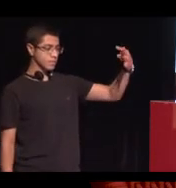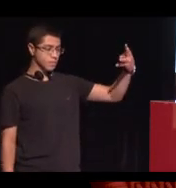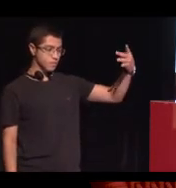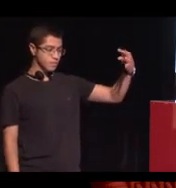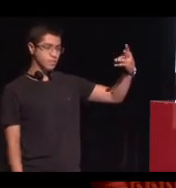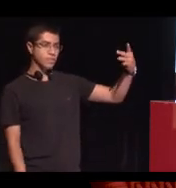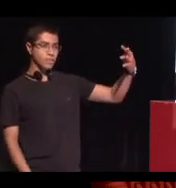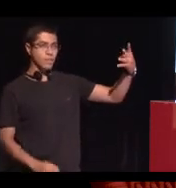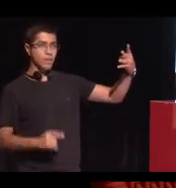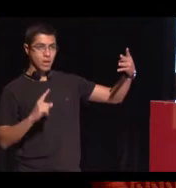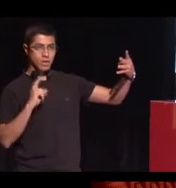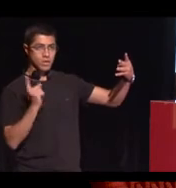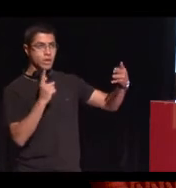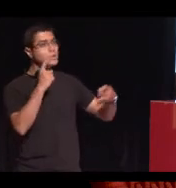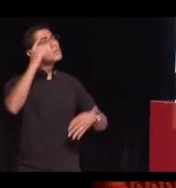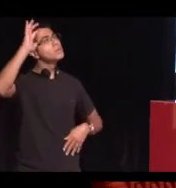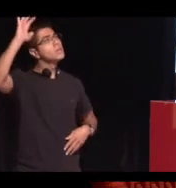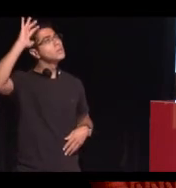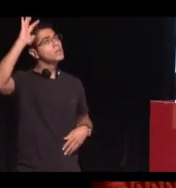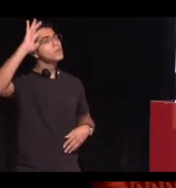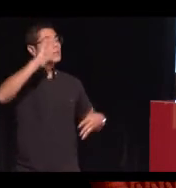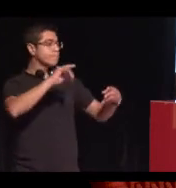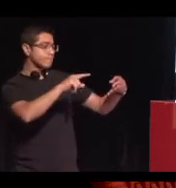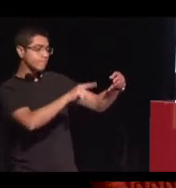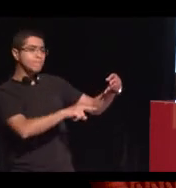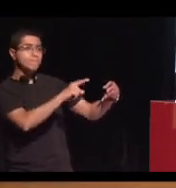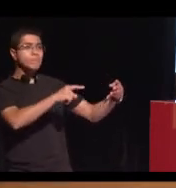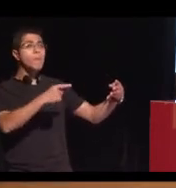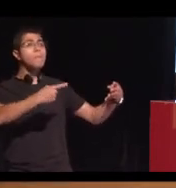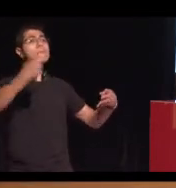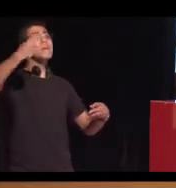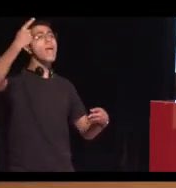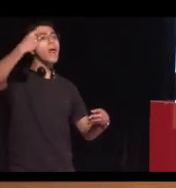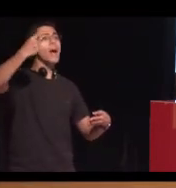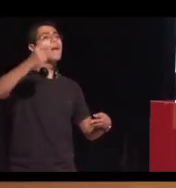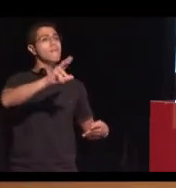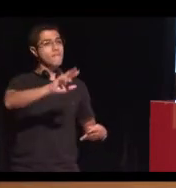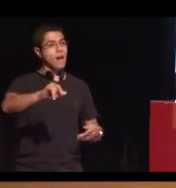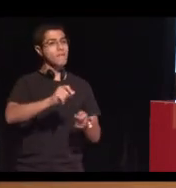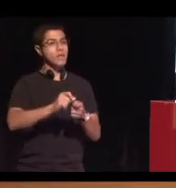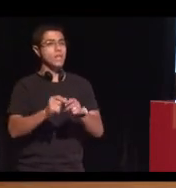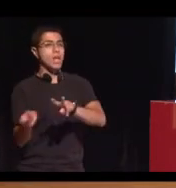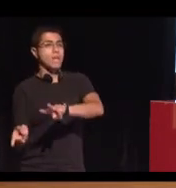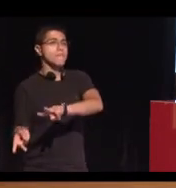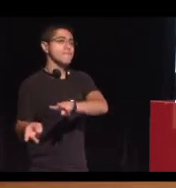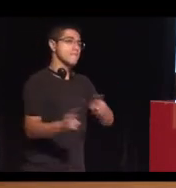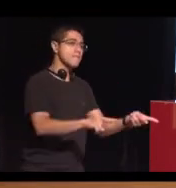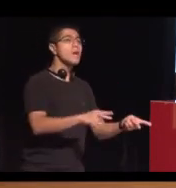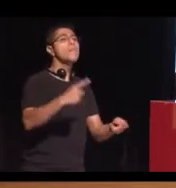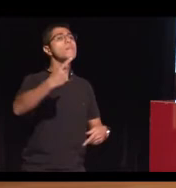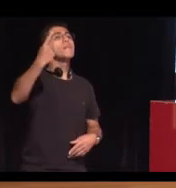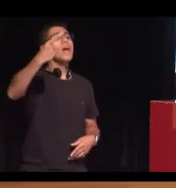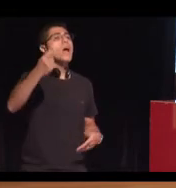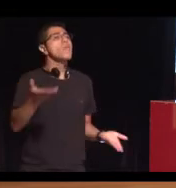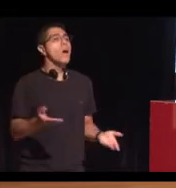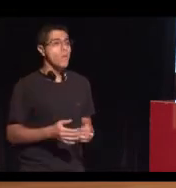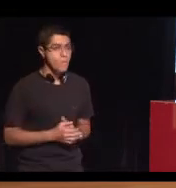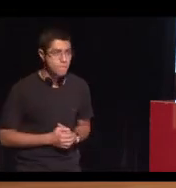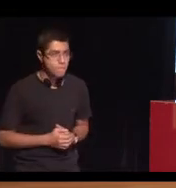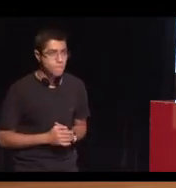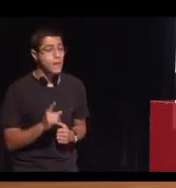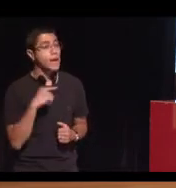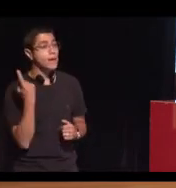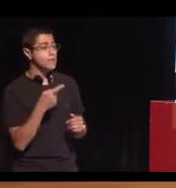gente identifica qual que é a primeira que a gente vai migrar? Então, a gente começou a entender, dessas 4, qual que era o time to market,